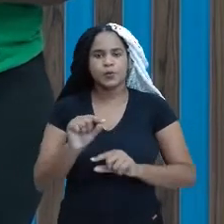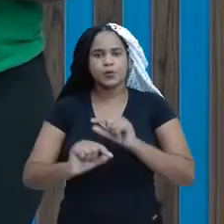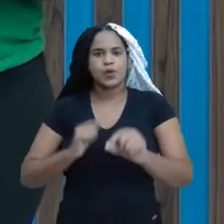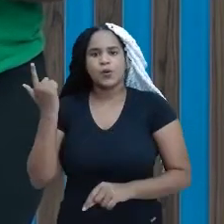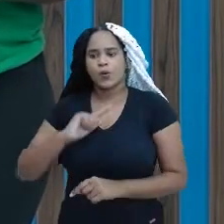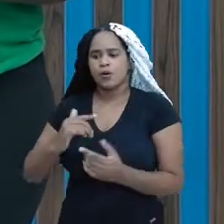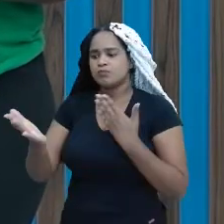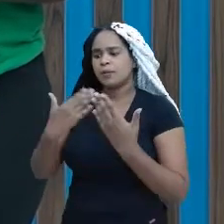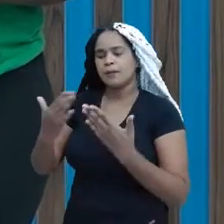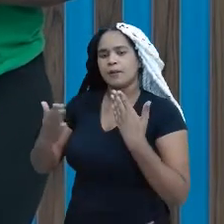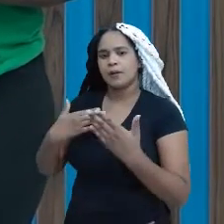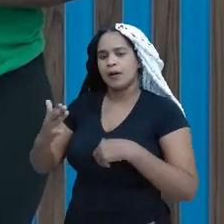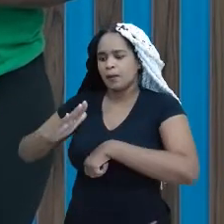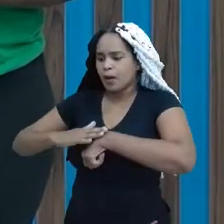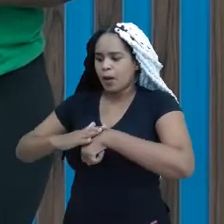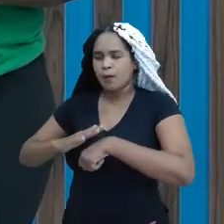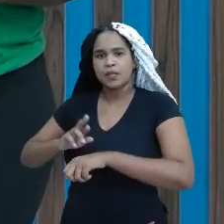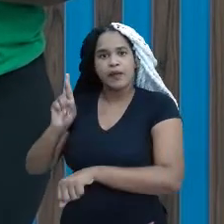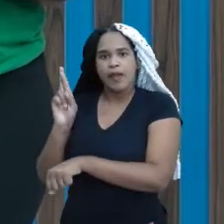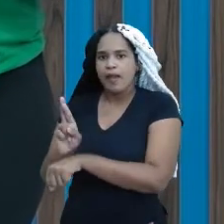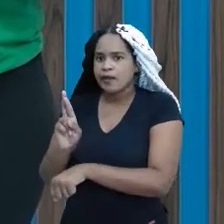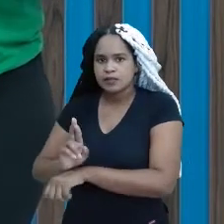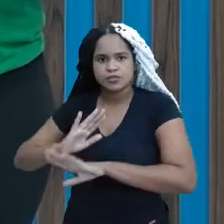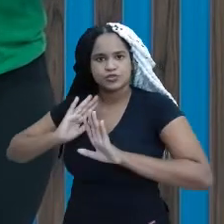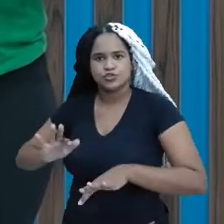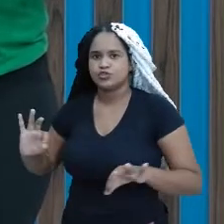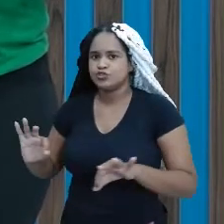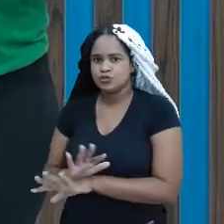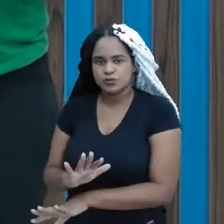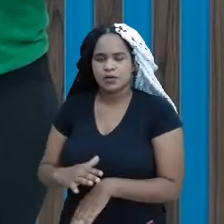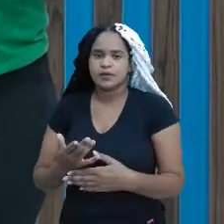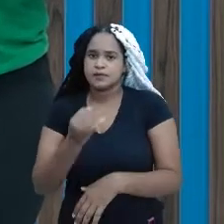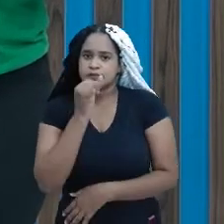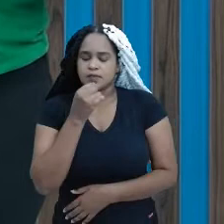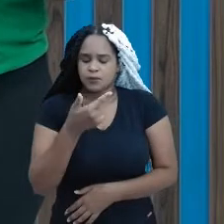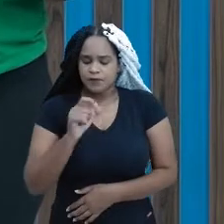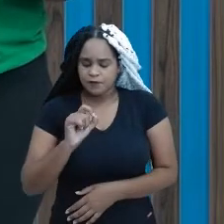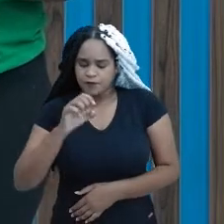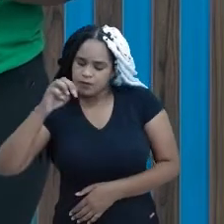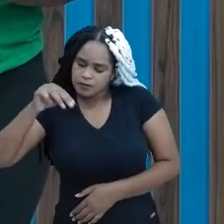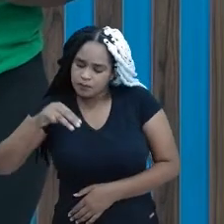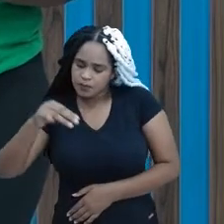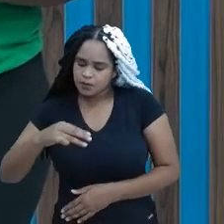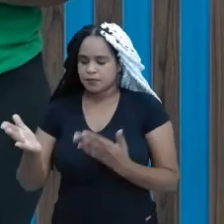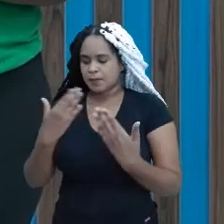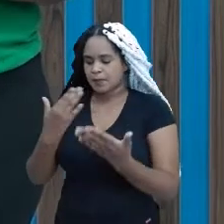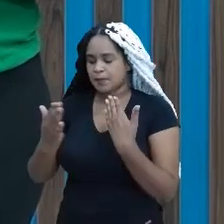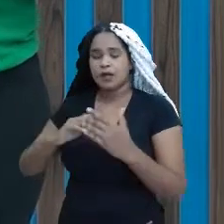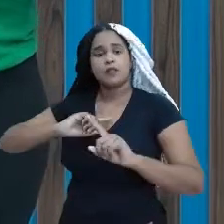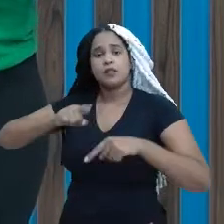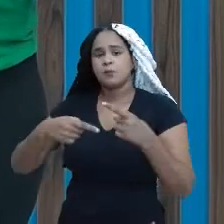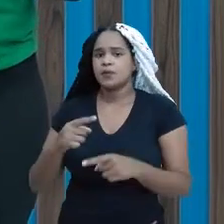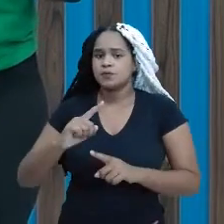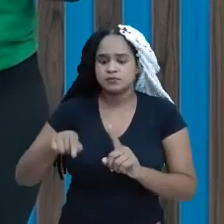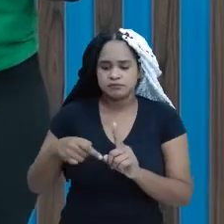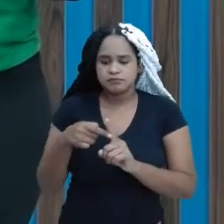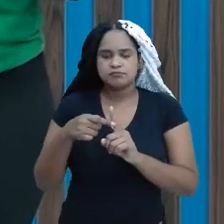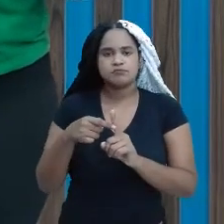foi com momentos partidos, 20 minutos, e depois mais 20 minutos, ou